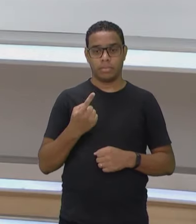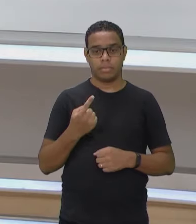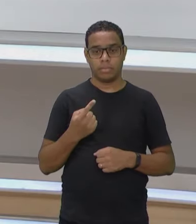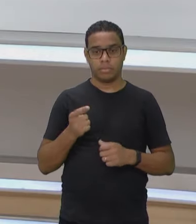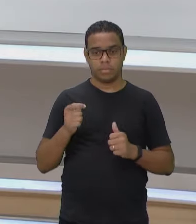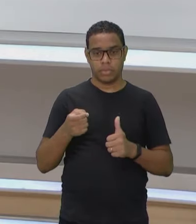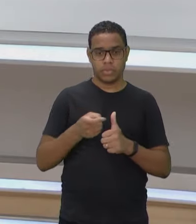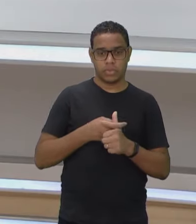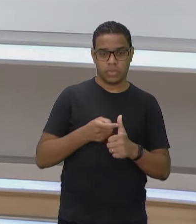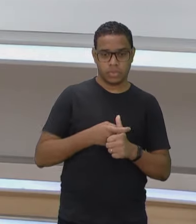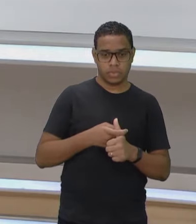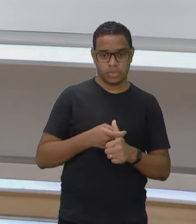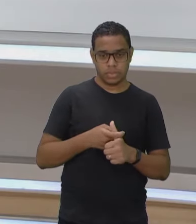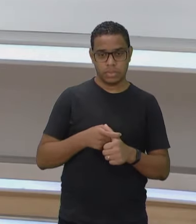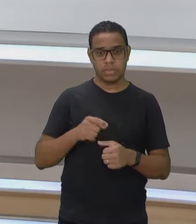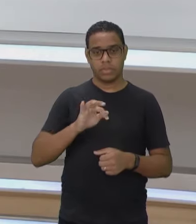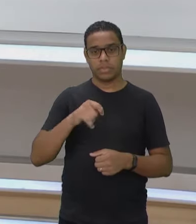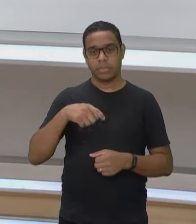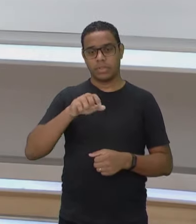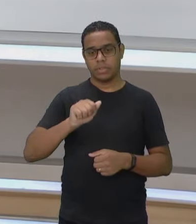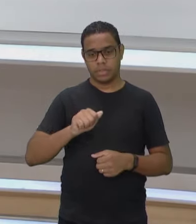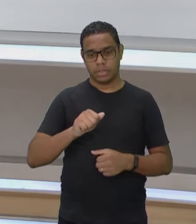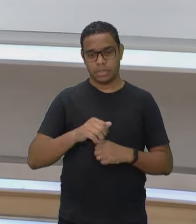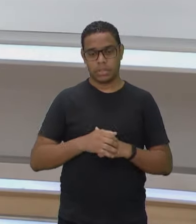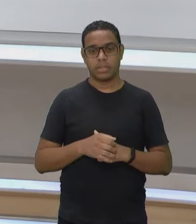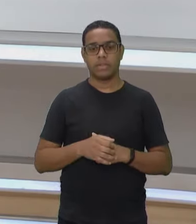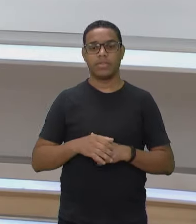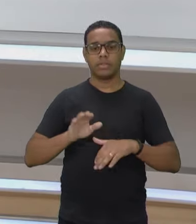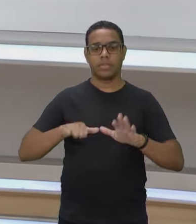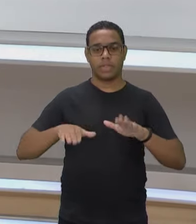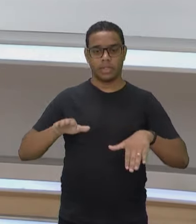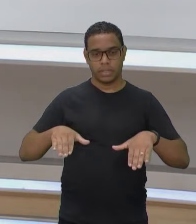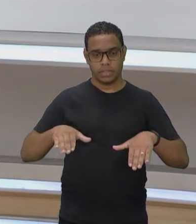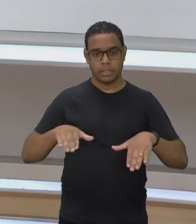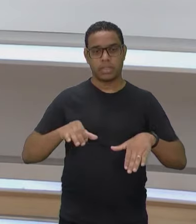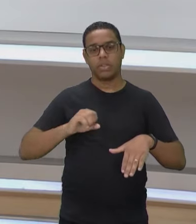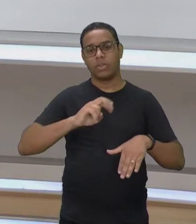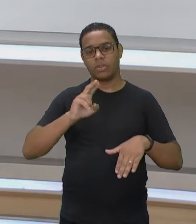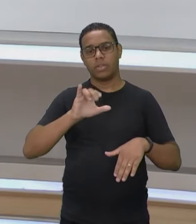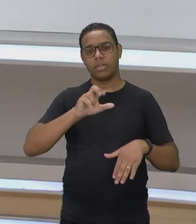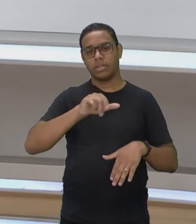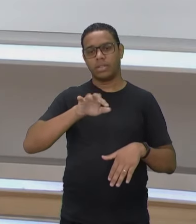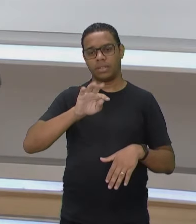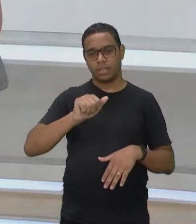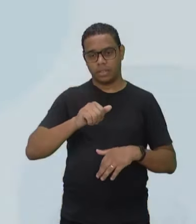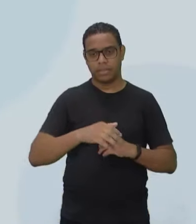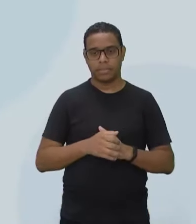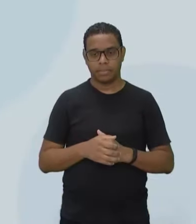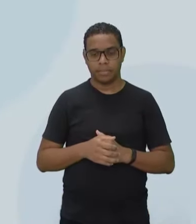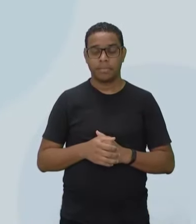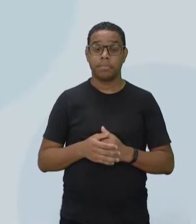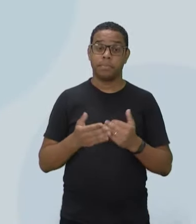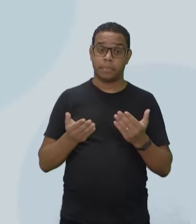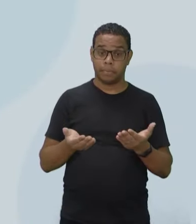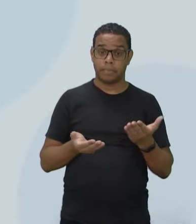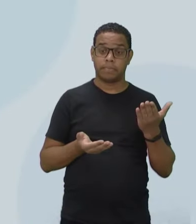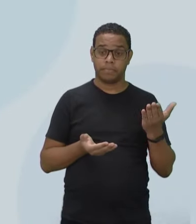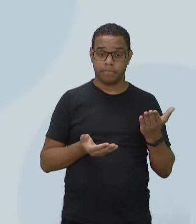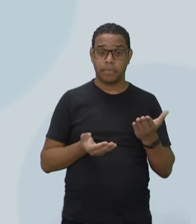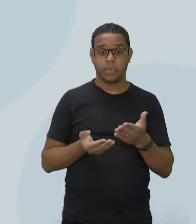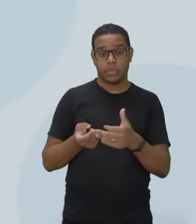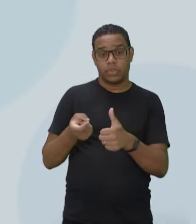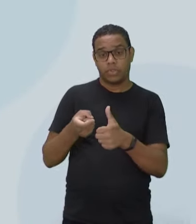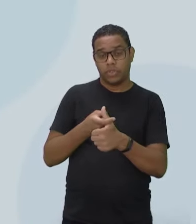que é despesa fixa, variável ou é uma receita? Então, aí, neste caso, pagar